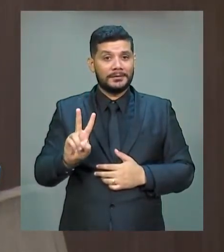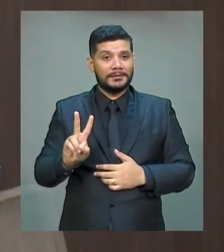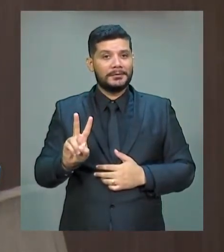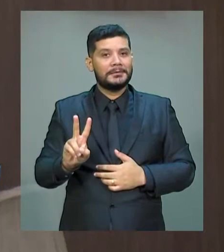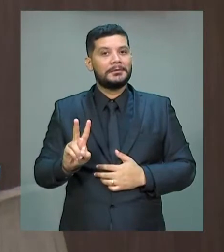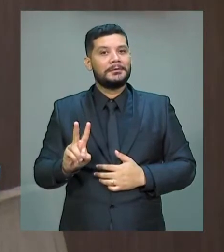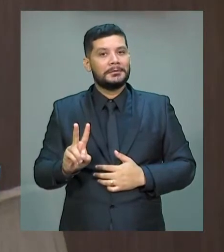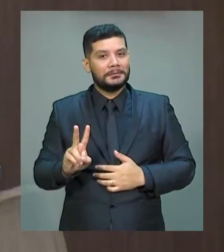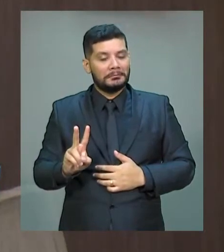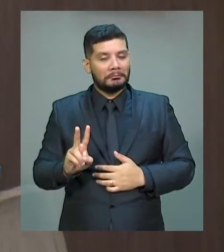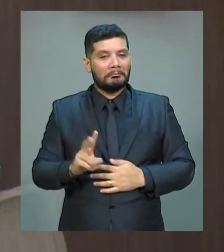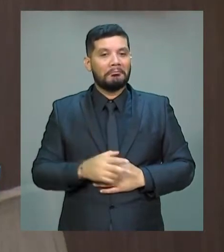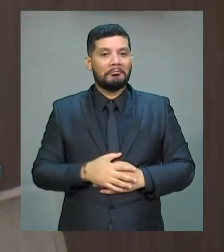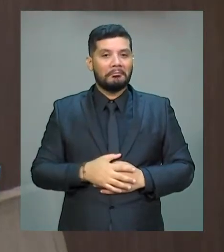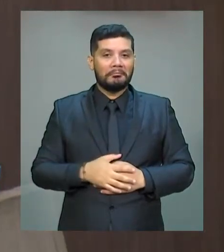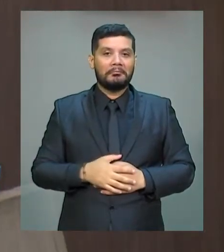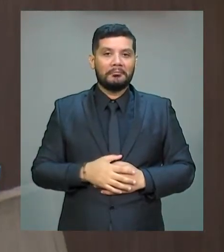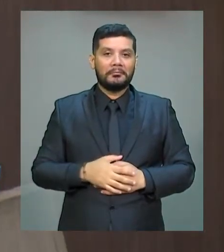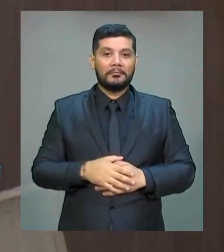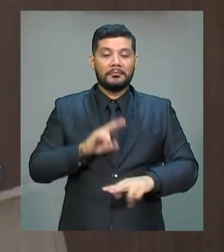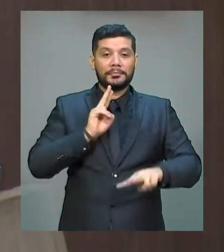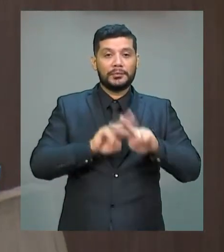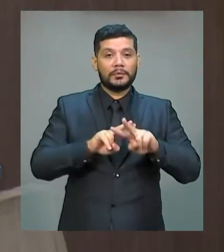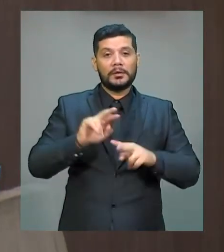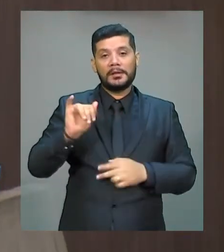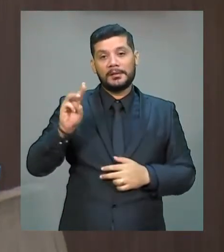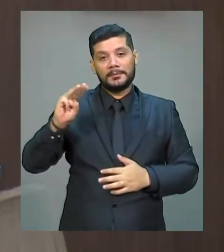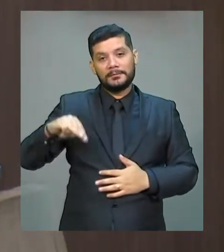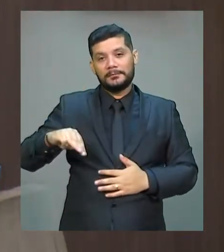vezes, prisões administrativas, prisões